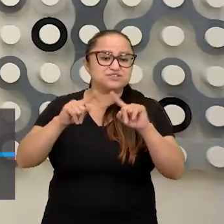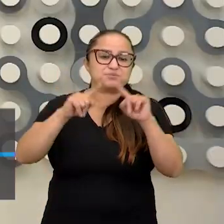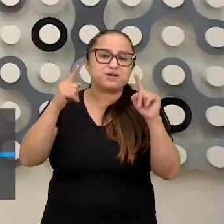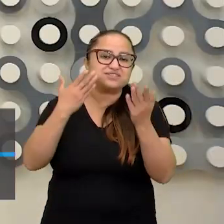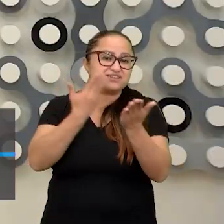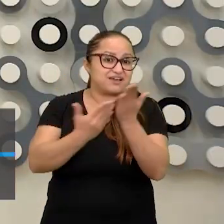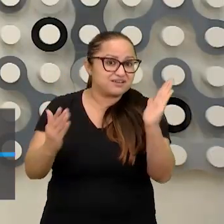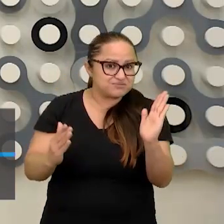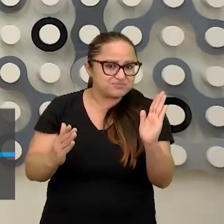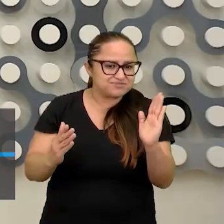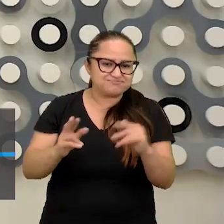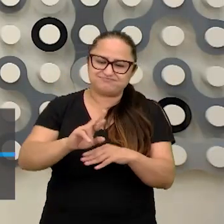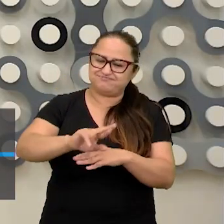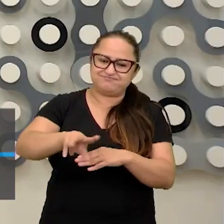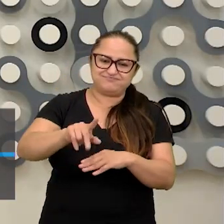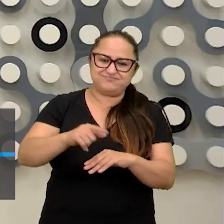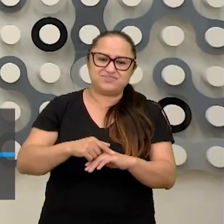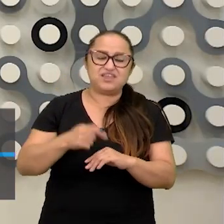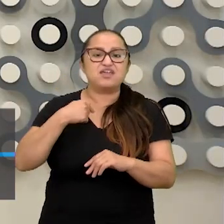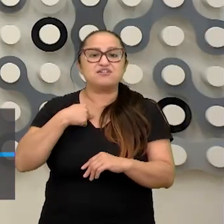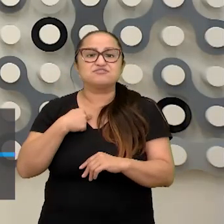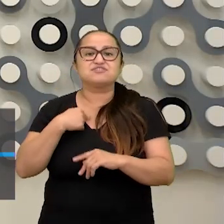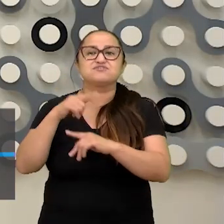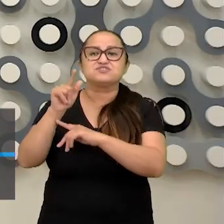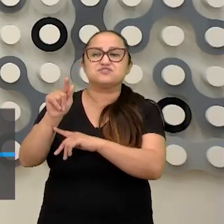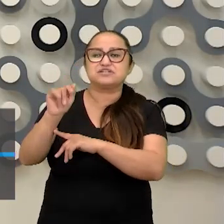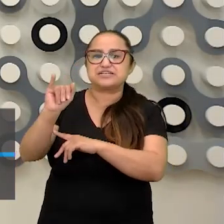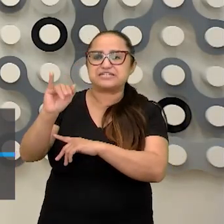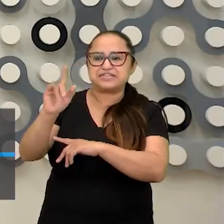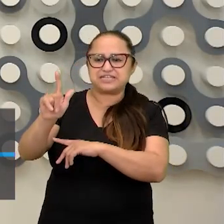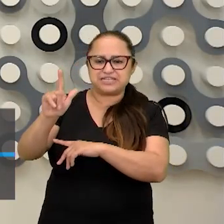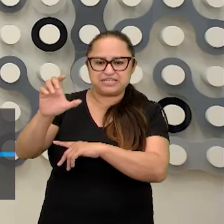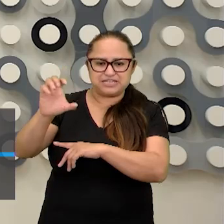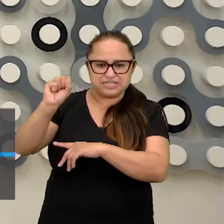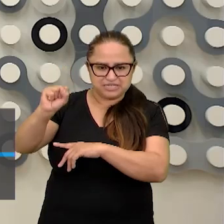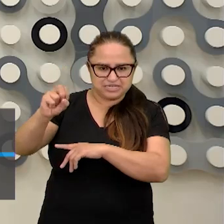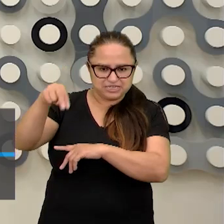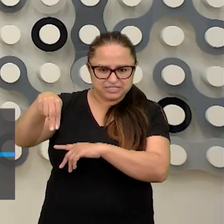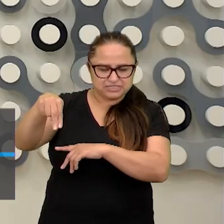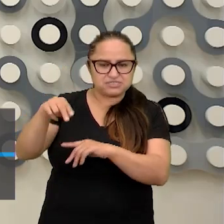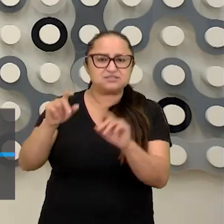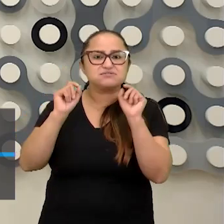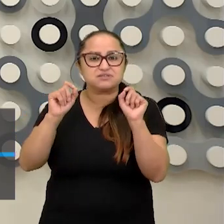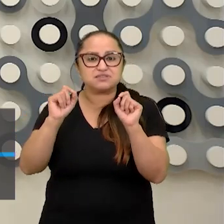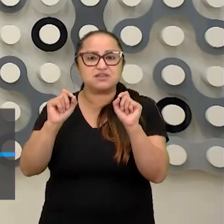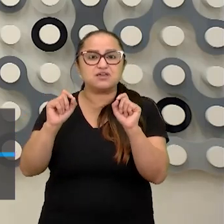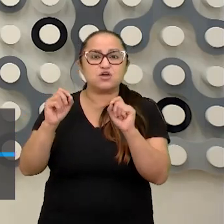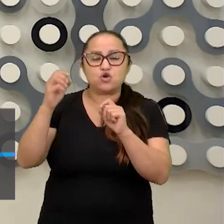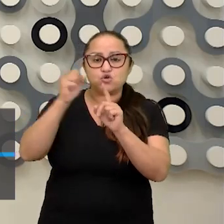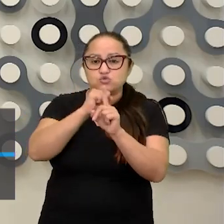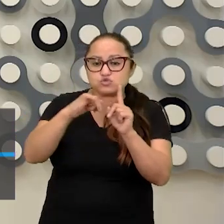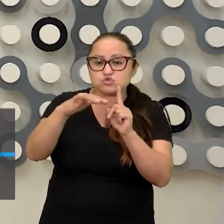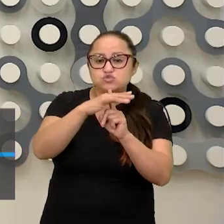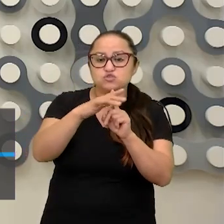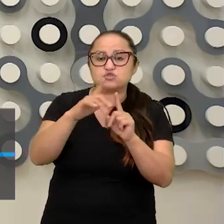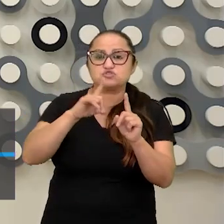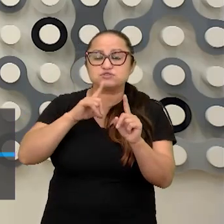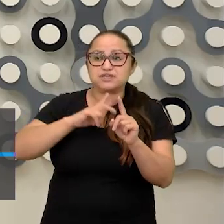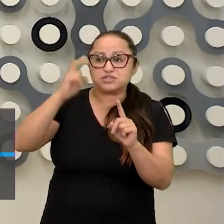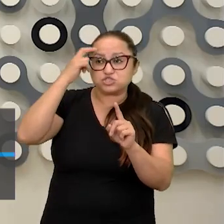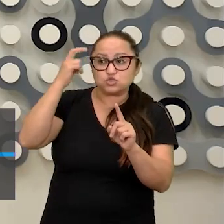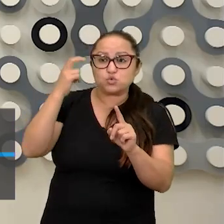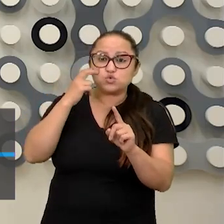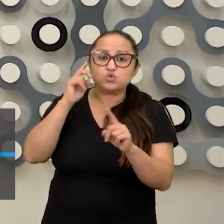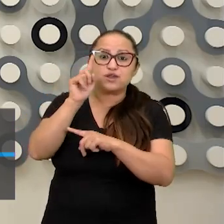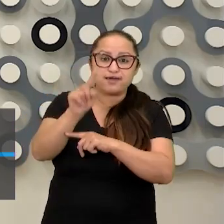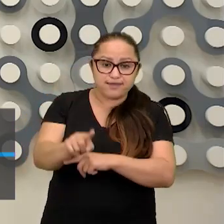né? Então, eu até estava lendo o Anthony Giddens, que é outro importante sociólogo. Então, quer dizer, o sentido sociológico de cultura tem